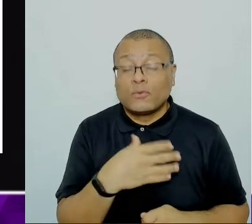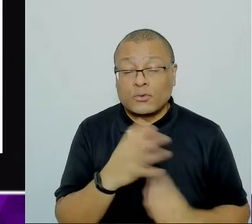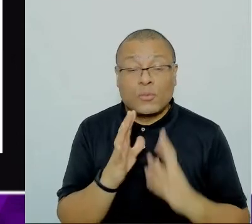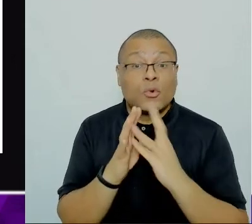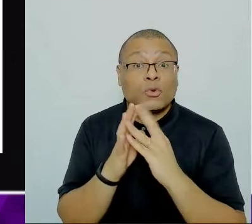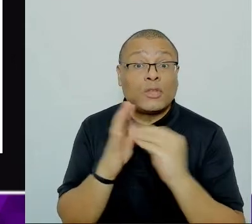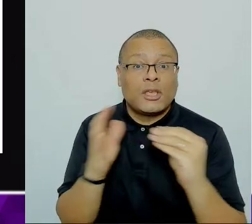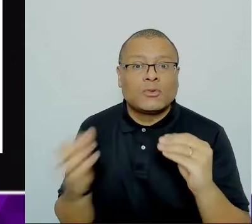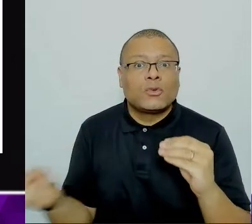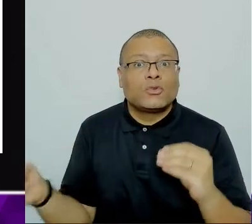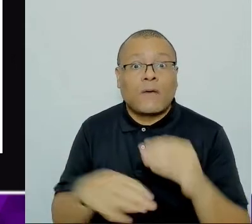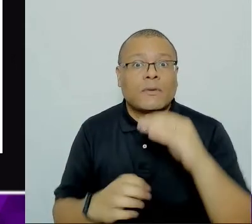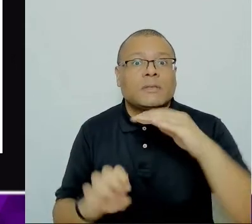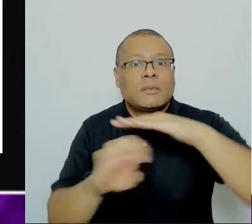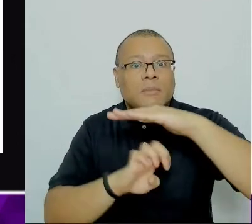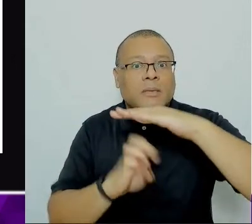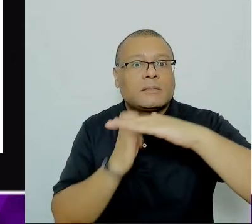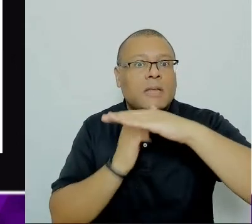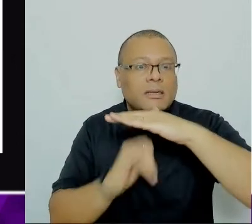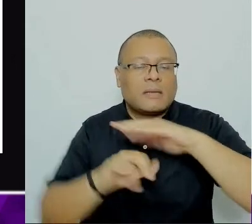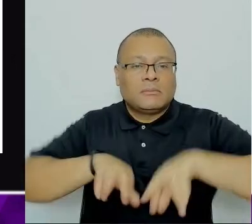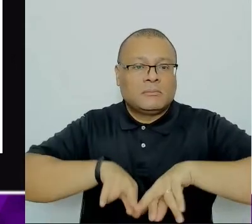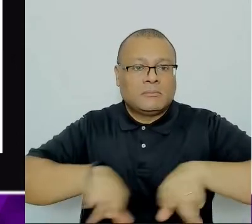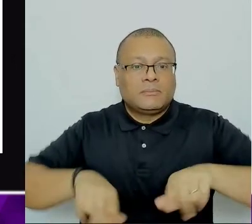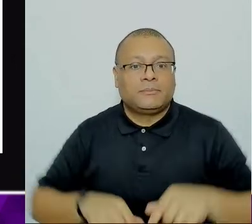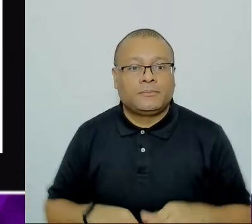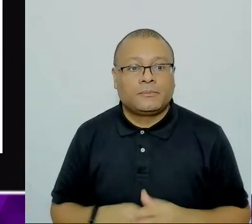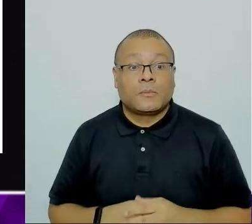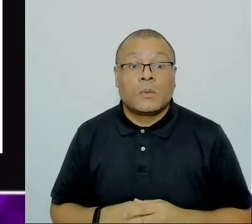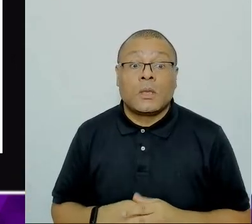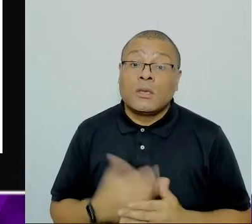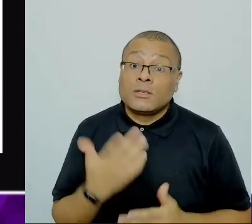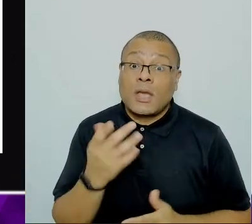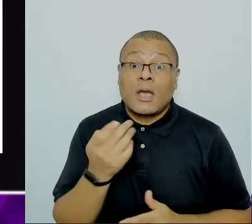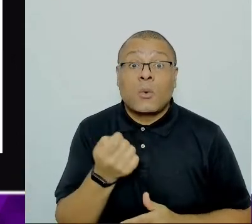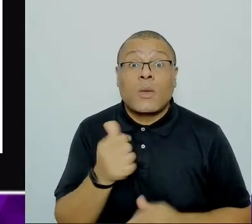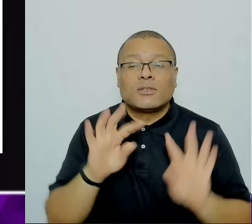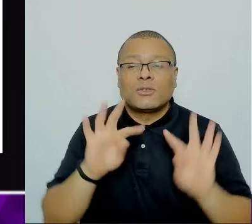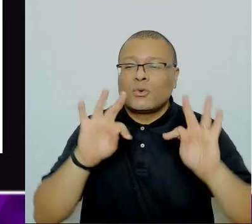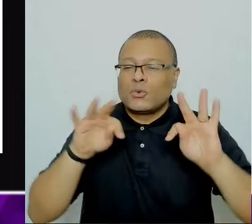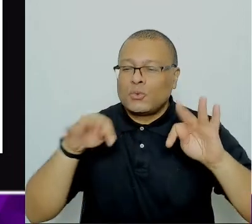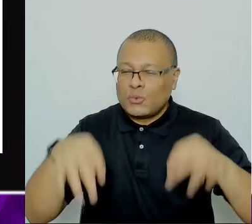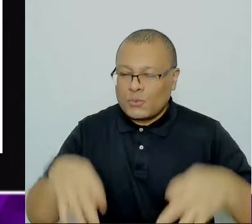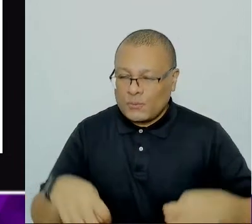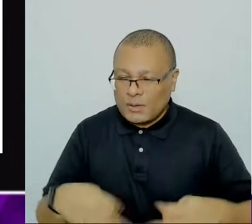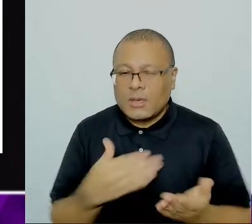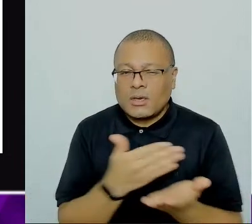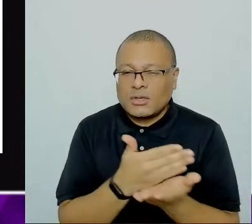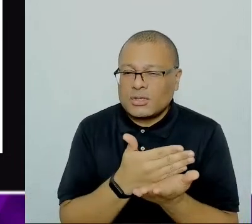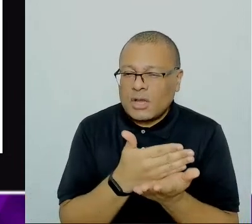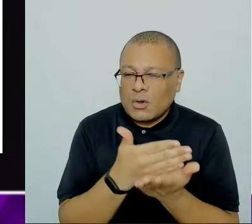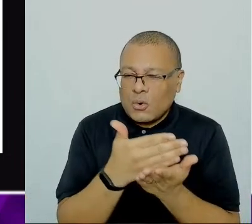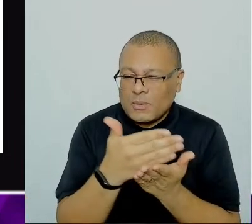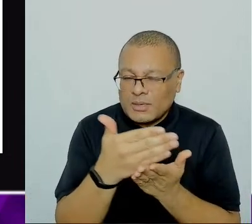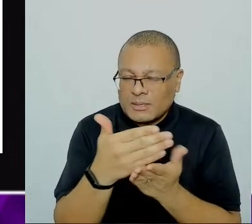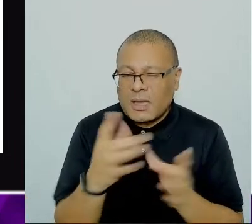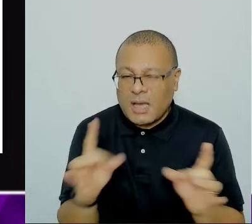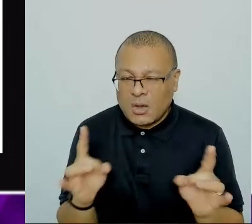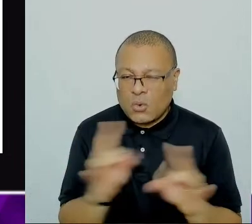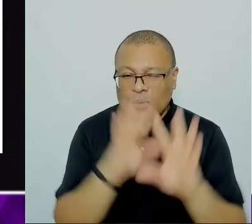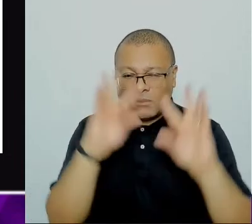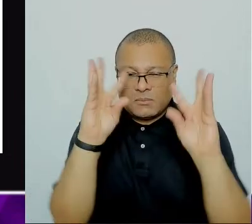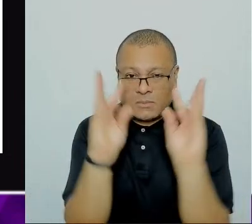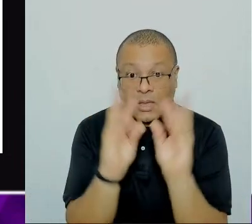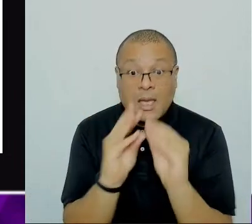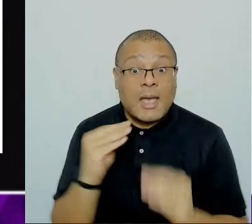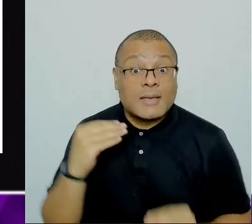também. E aí, só para a gente ir já nos finalmente, né? Para a gente já começar a fechar aqui, essa experiência